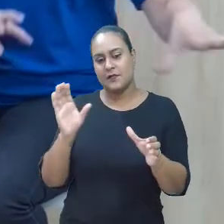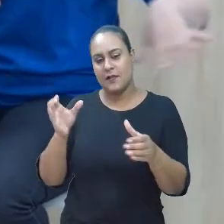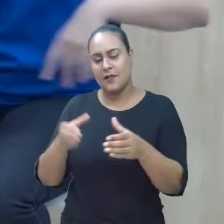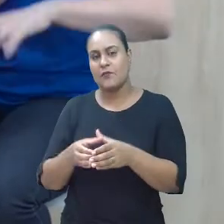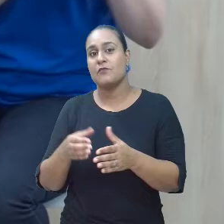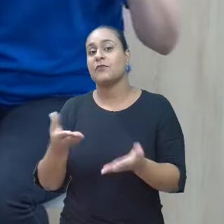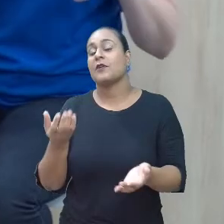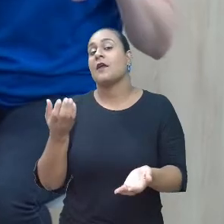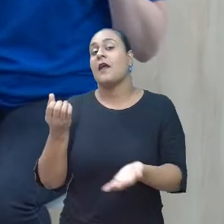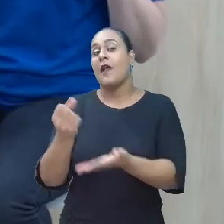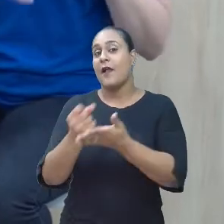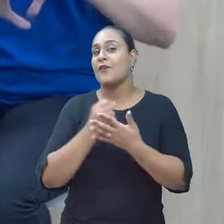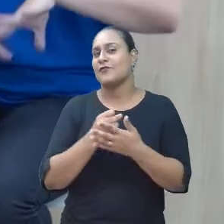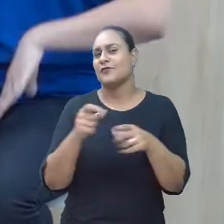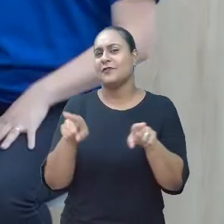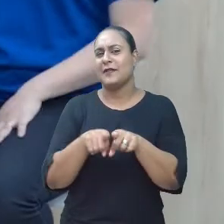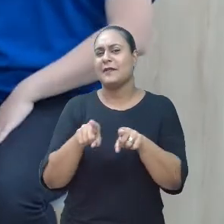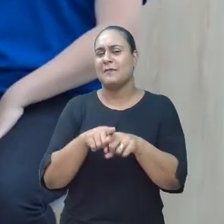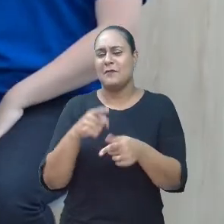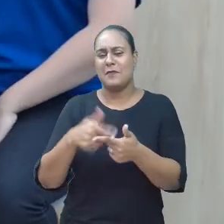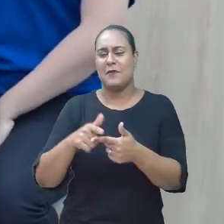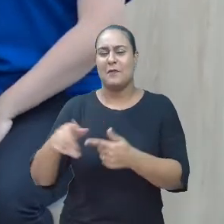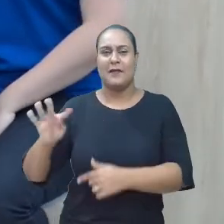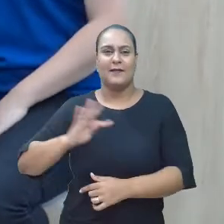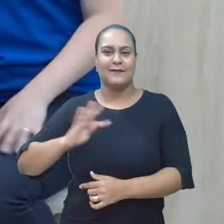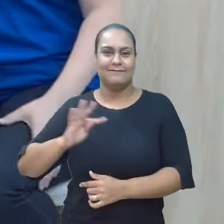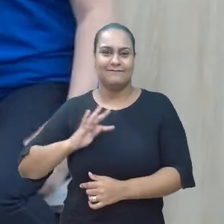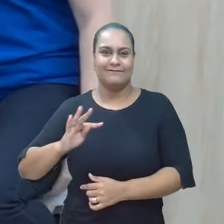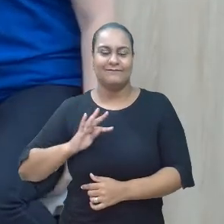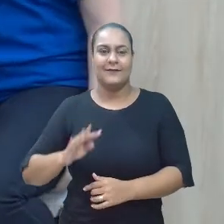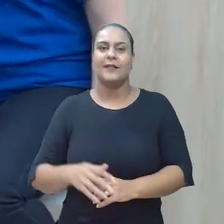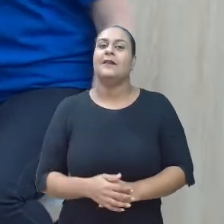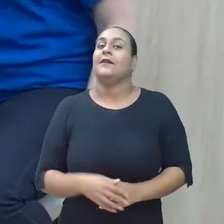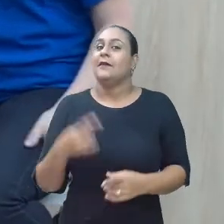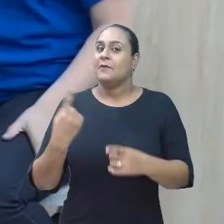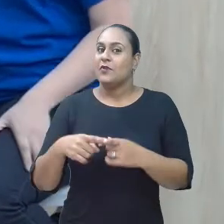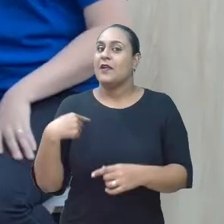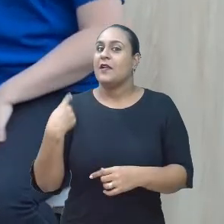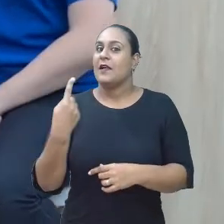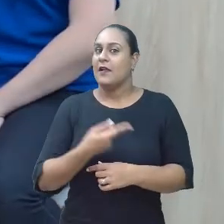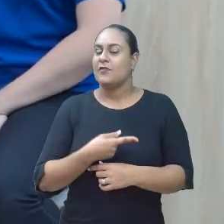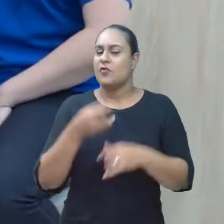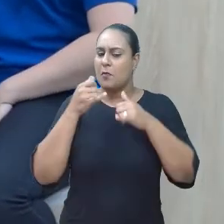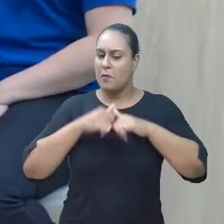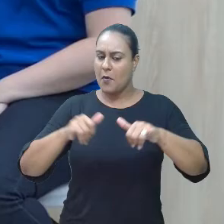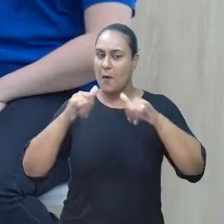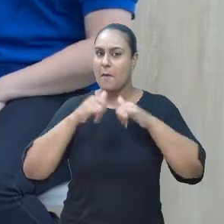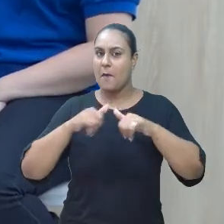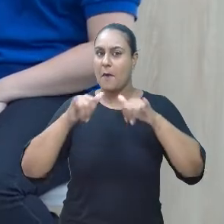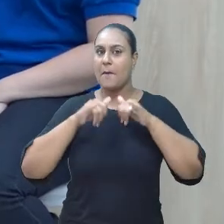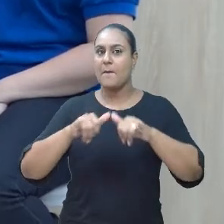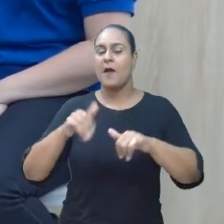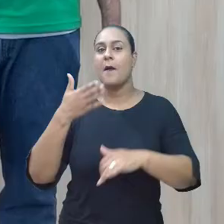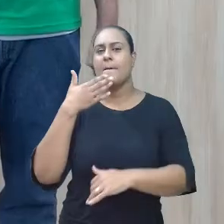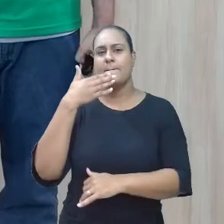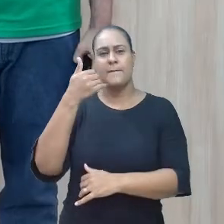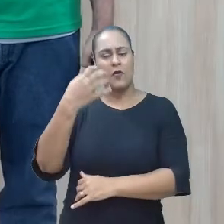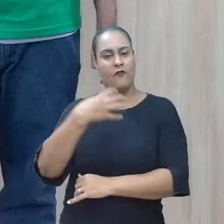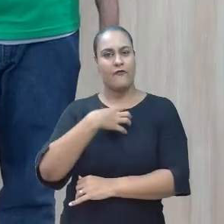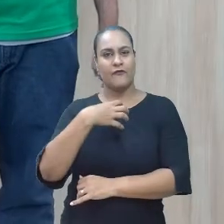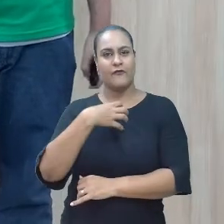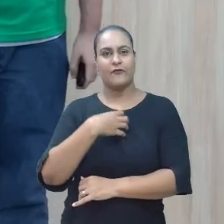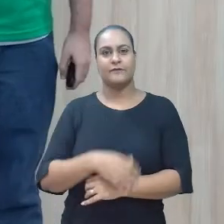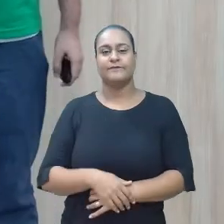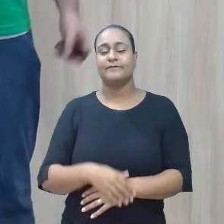ajudou aqui nos problemas técnicos. É aquela coisa toda, né? A gente está aqui para transmitir conhecimento da melhor maneira. Muitíssimo